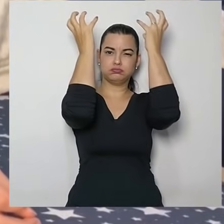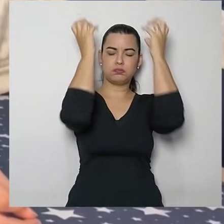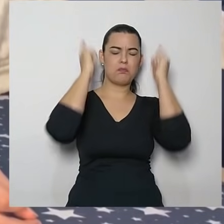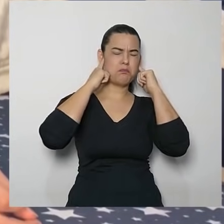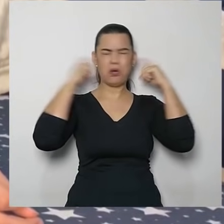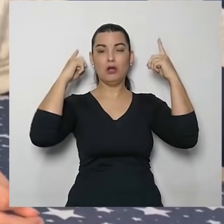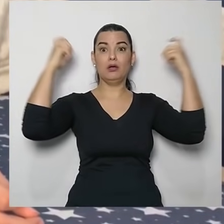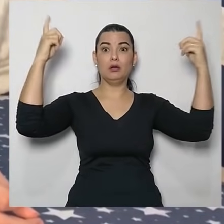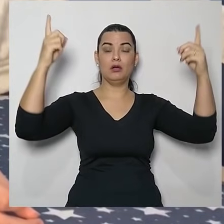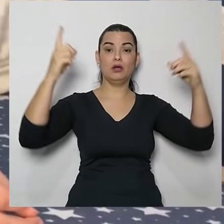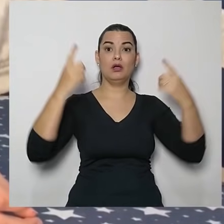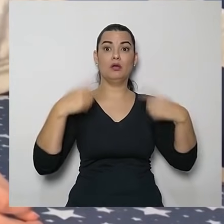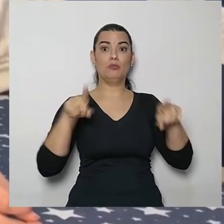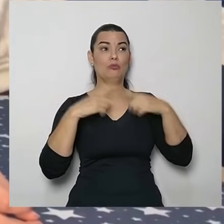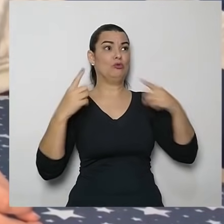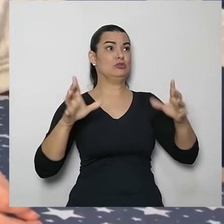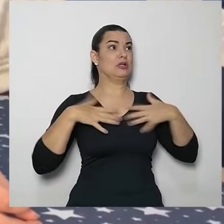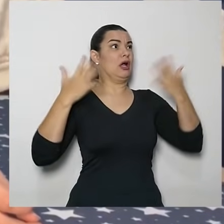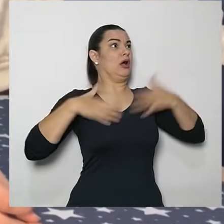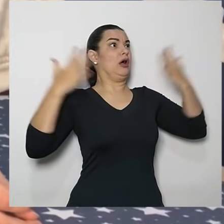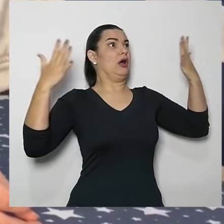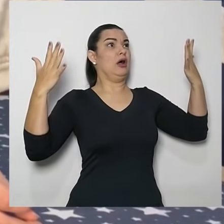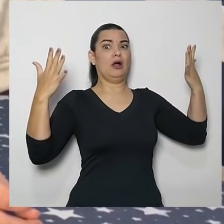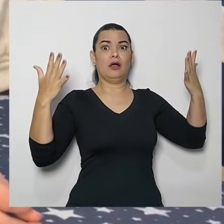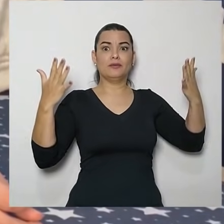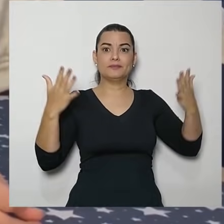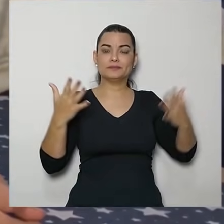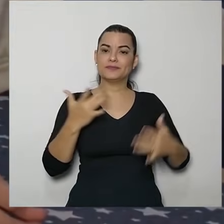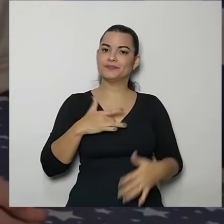e assustado. Pobre Fabinho!